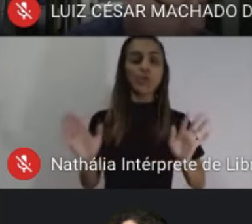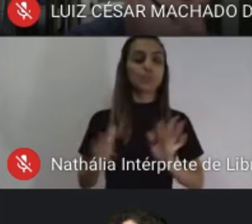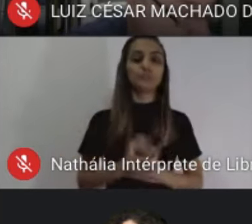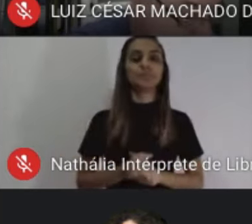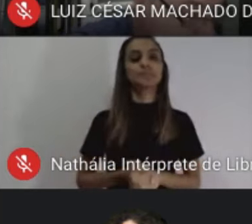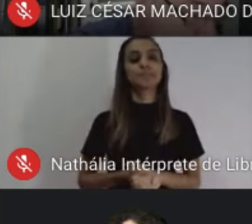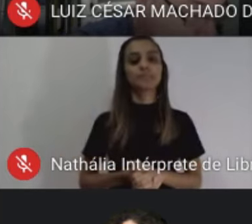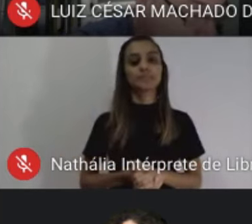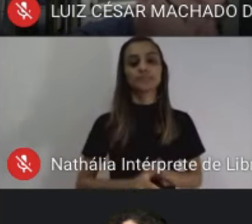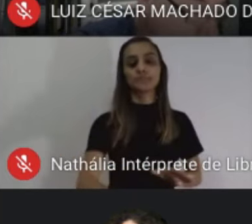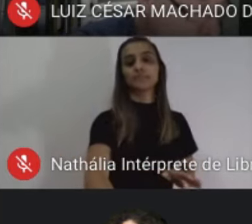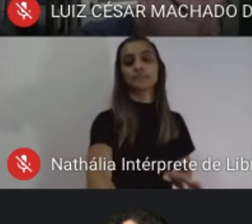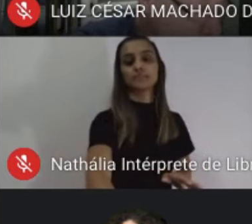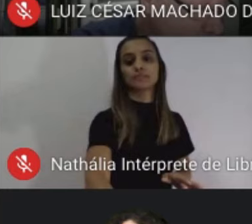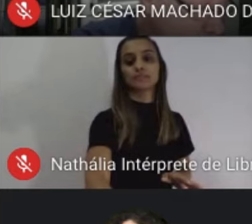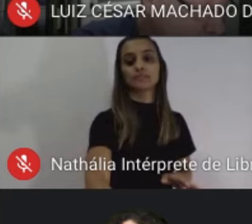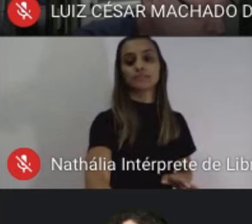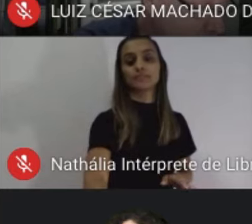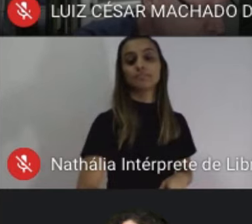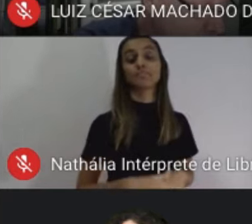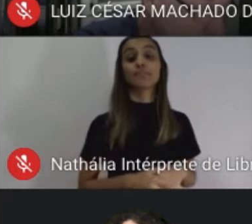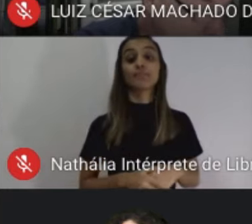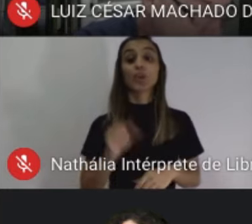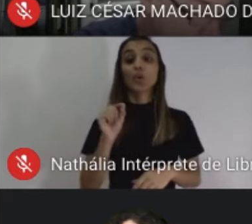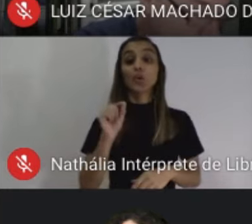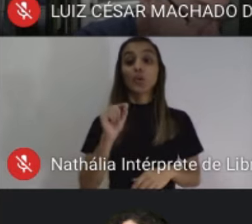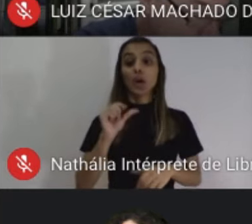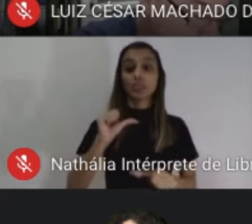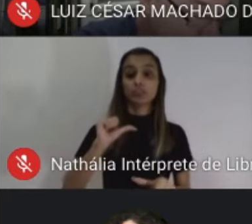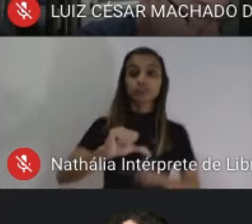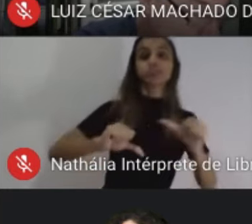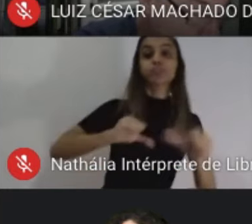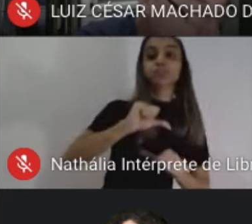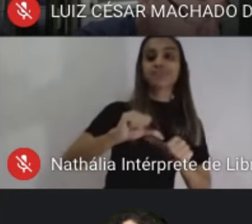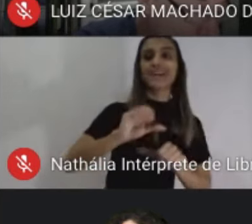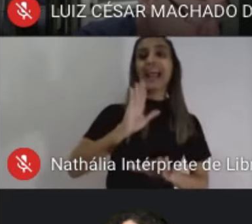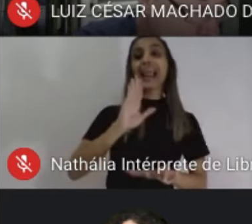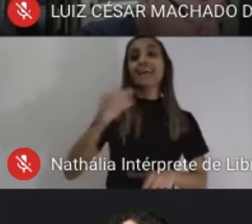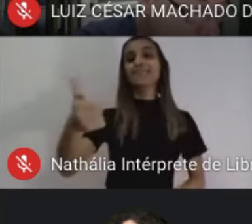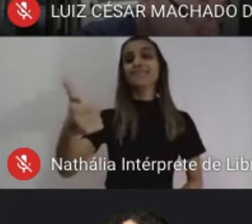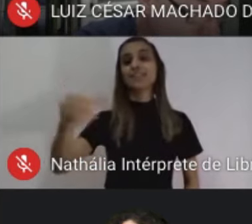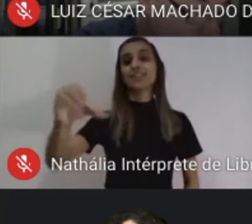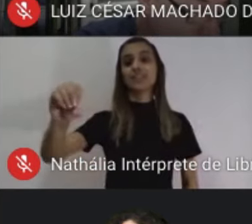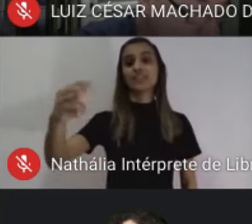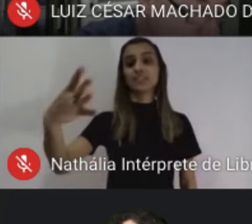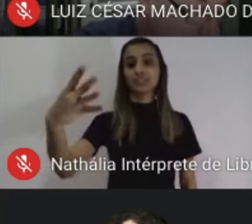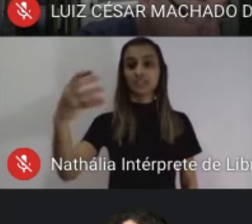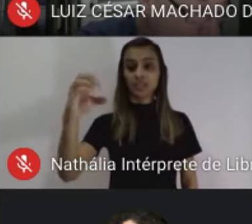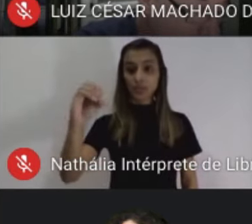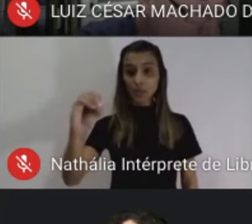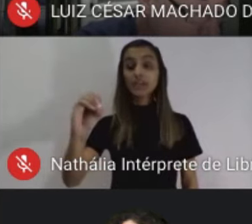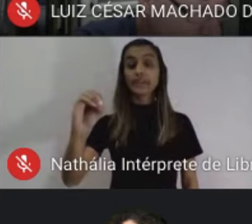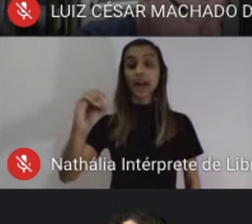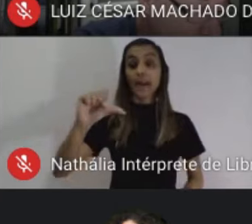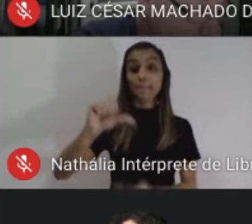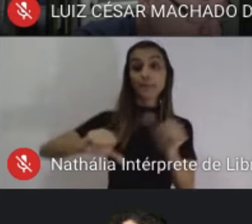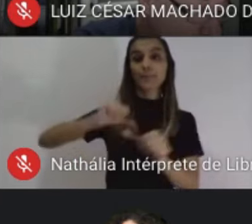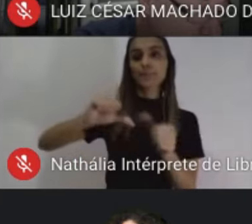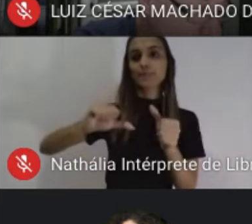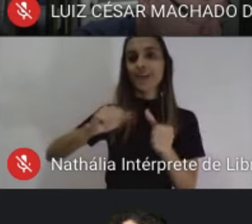só vai mudar no final dos anos 40, quando a gente tem já na redemocratização o